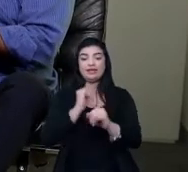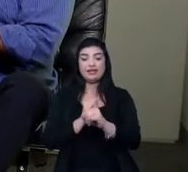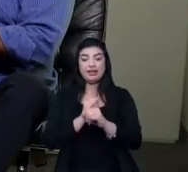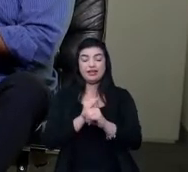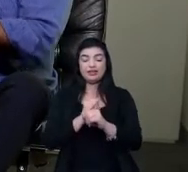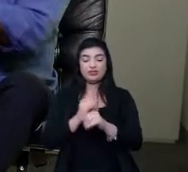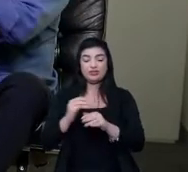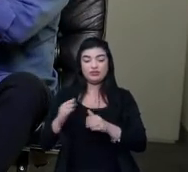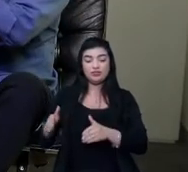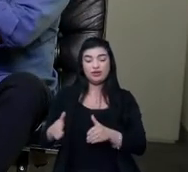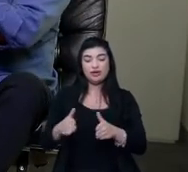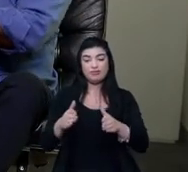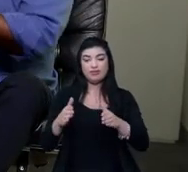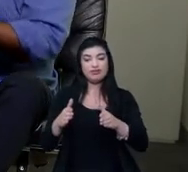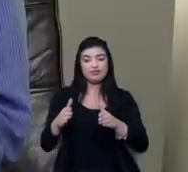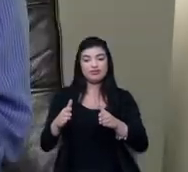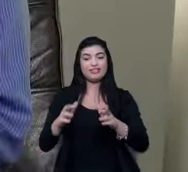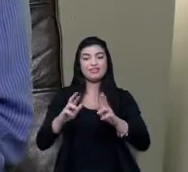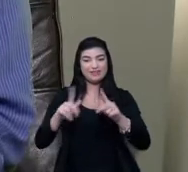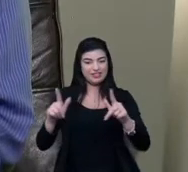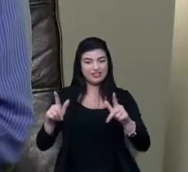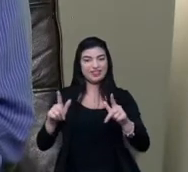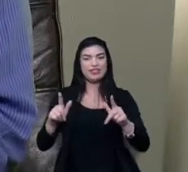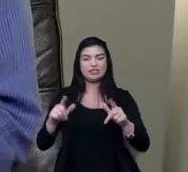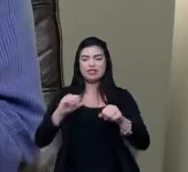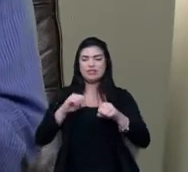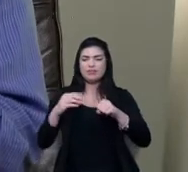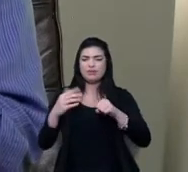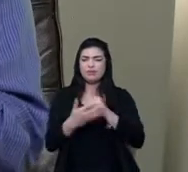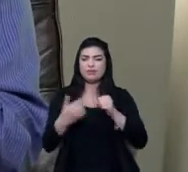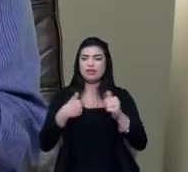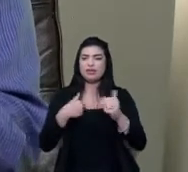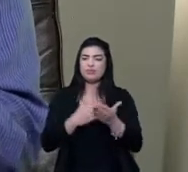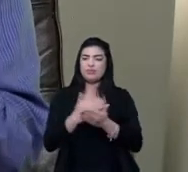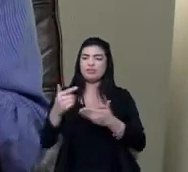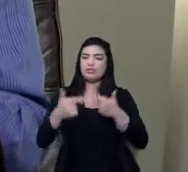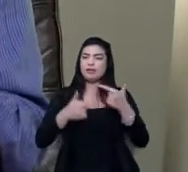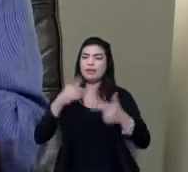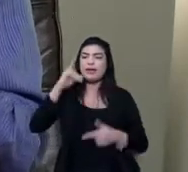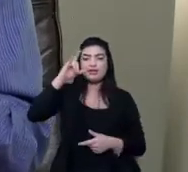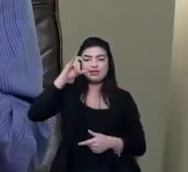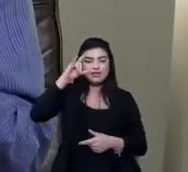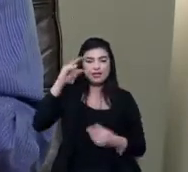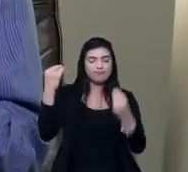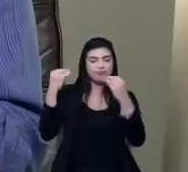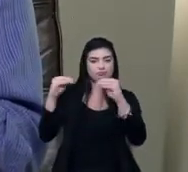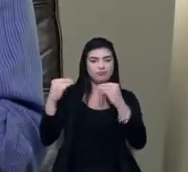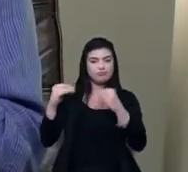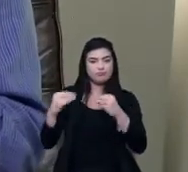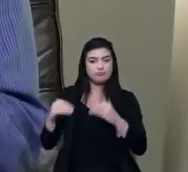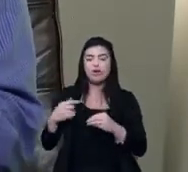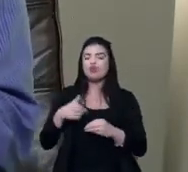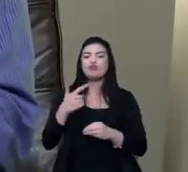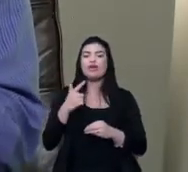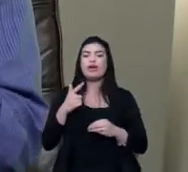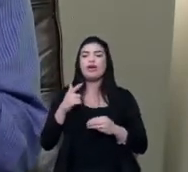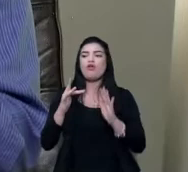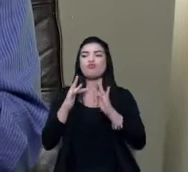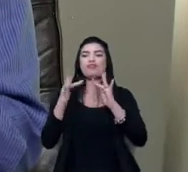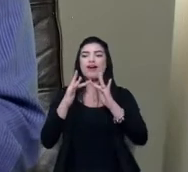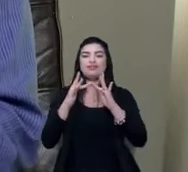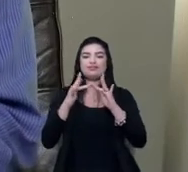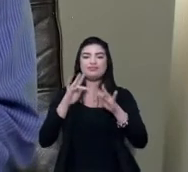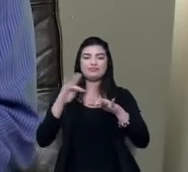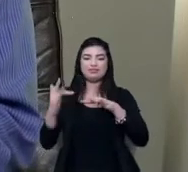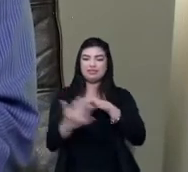diz. Durante a pandemia mesmo, eu comecei a trabalhar com essa coisa do Instagram, porque eu não tinha muito contato com essas redes sociais. Eu ficava um pouco